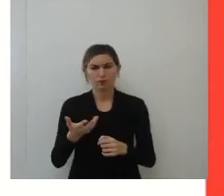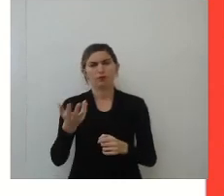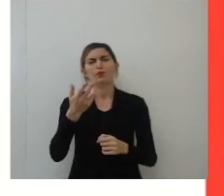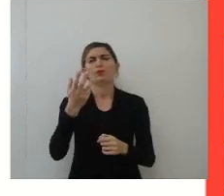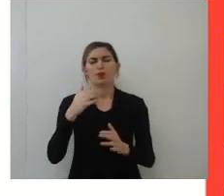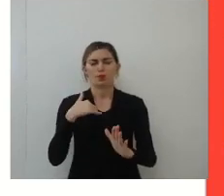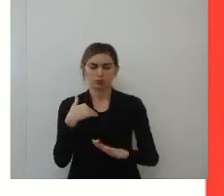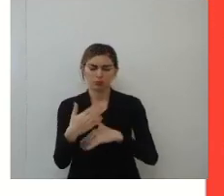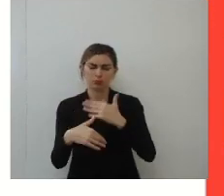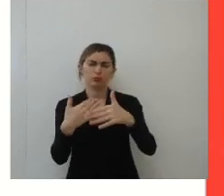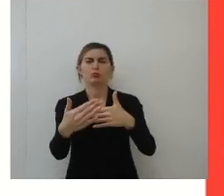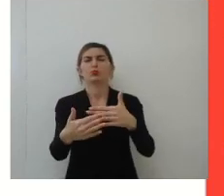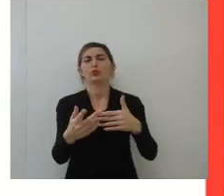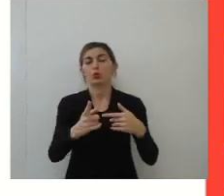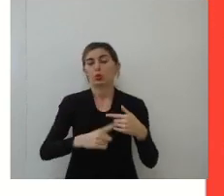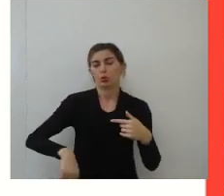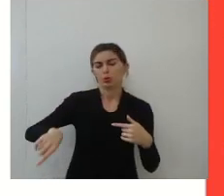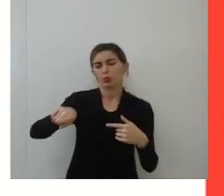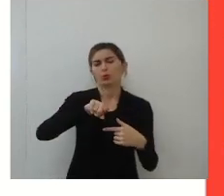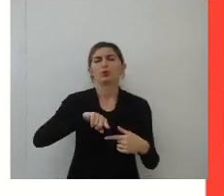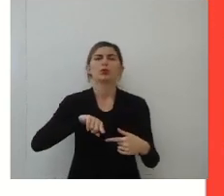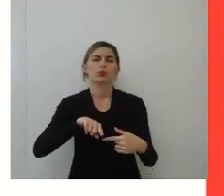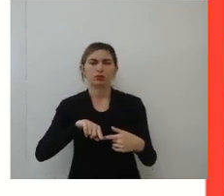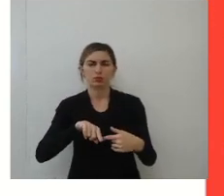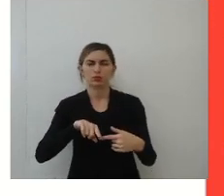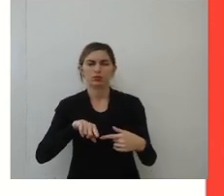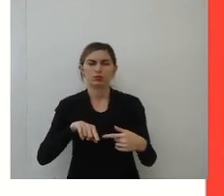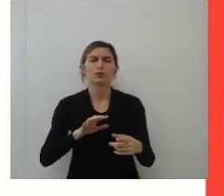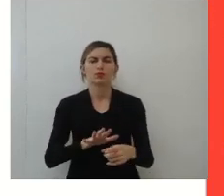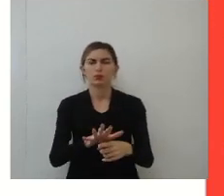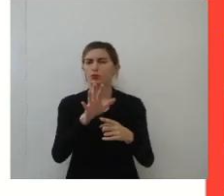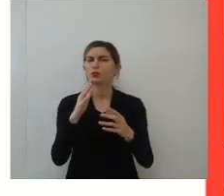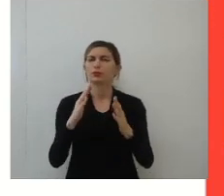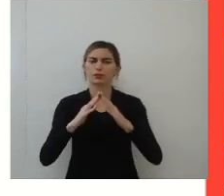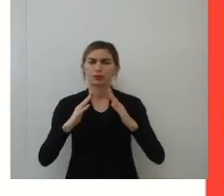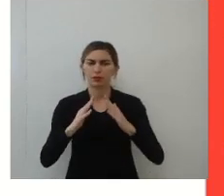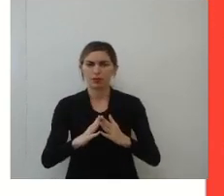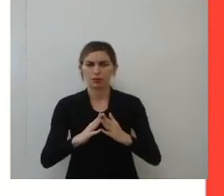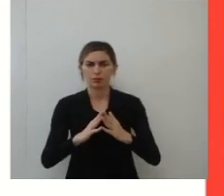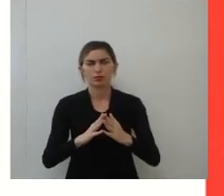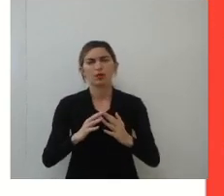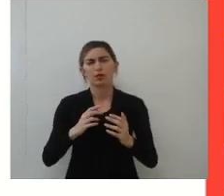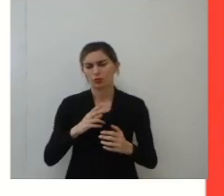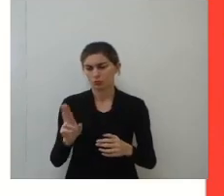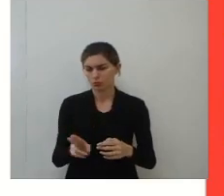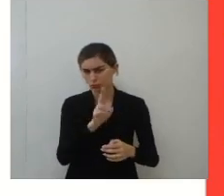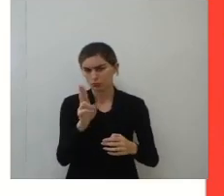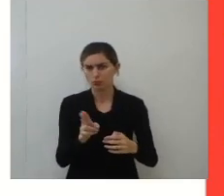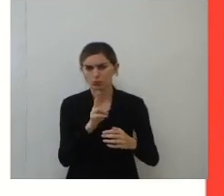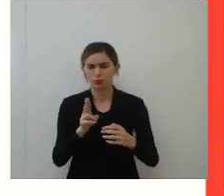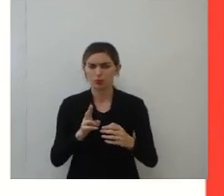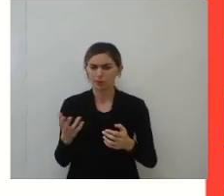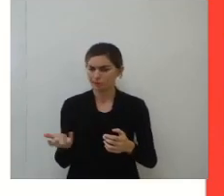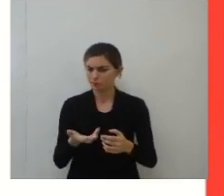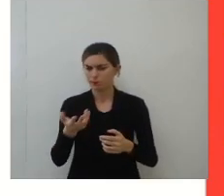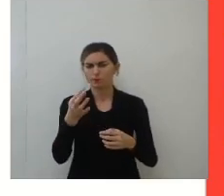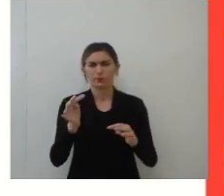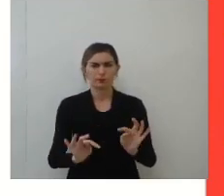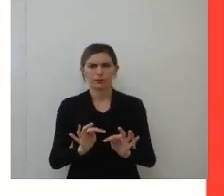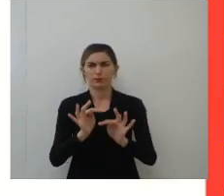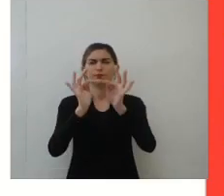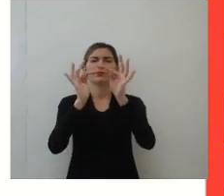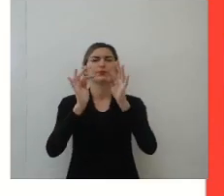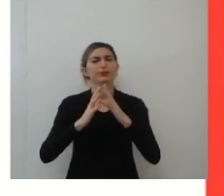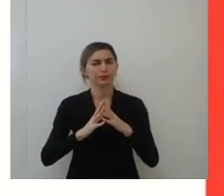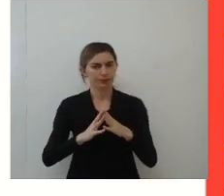os avanços que nós usufruímos em casa. Então, nós consumimos o avanço das tecnologias